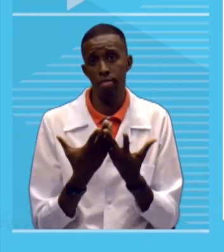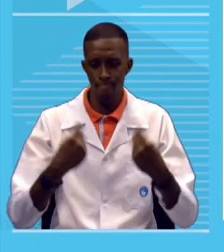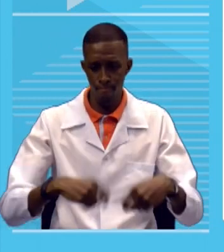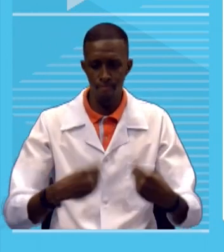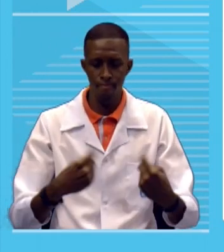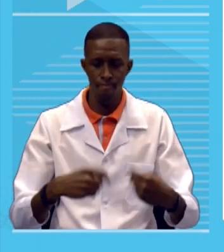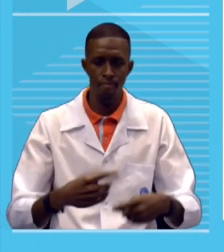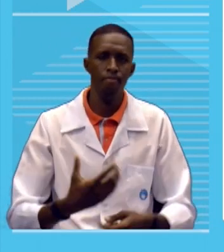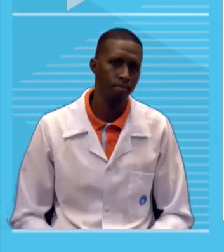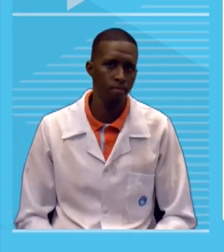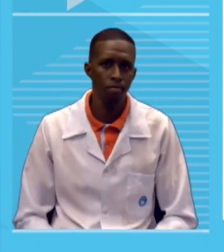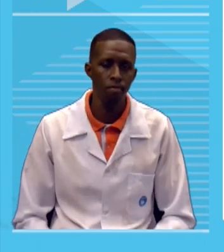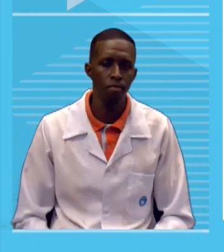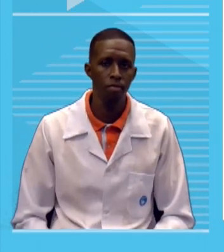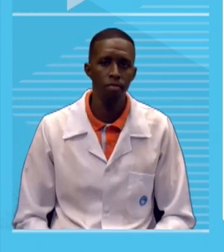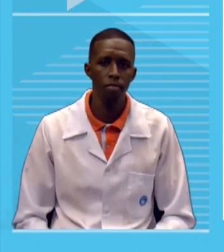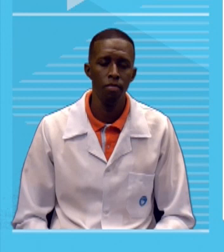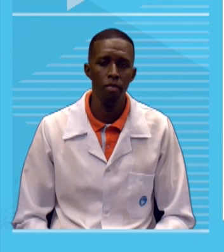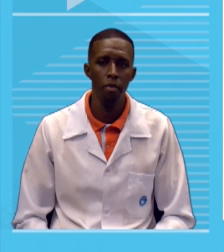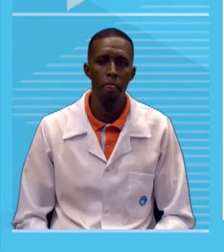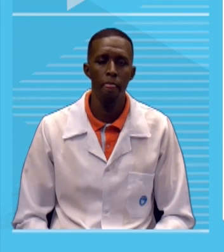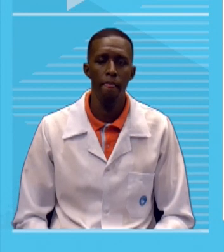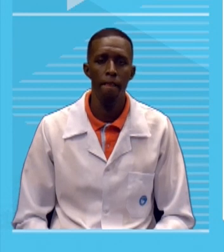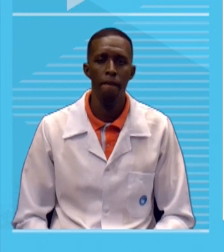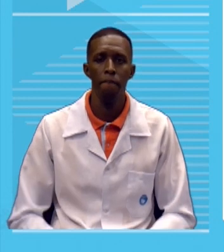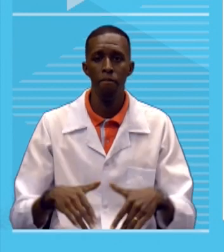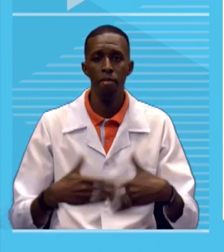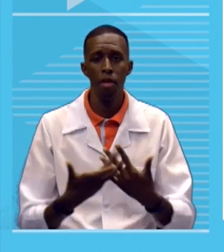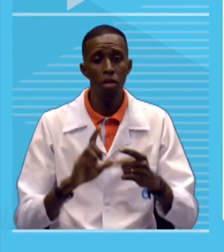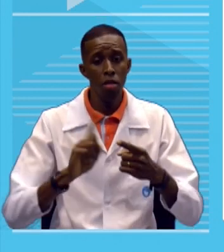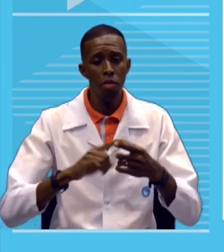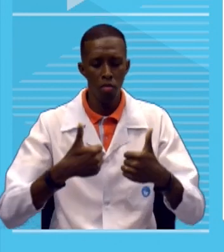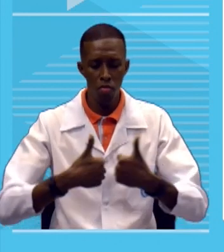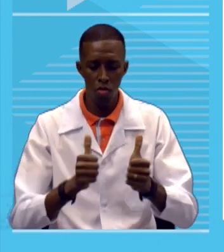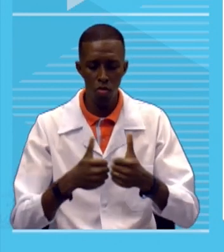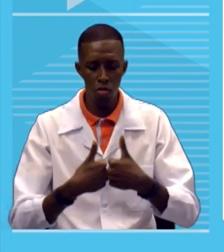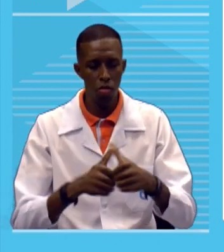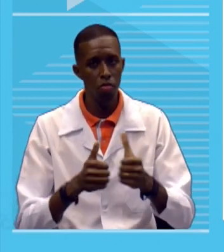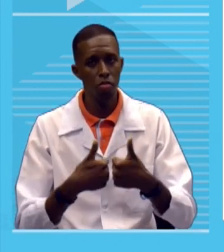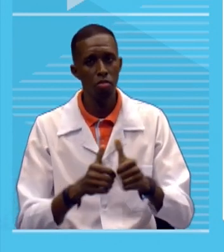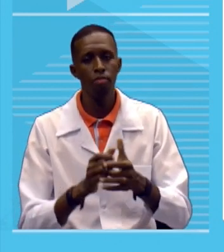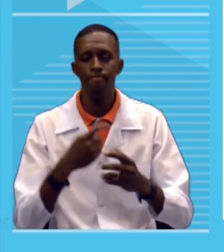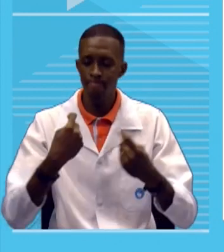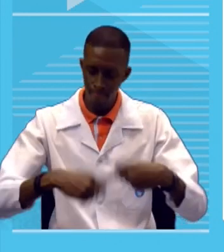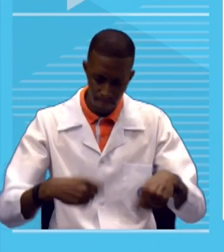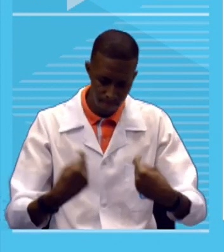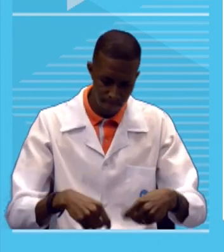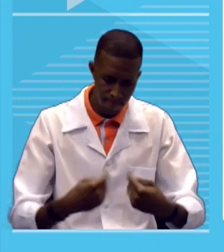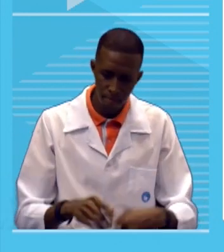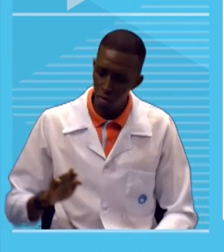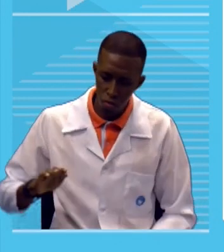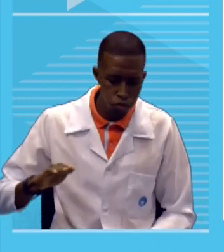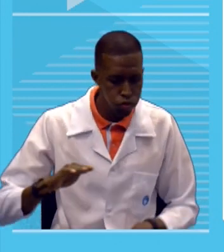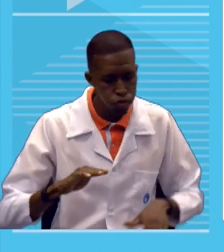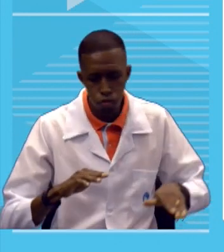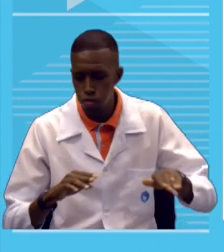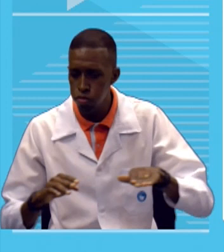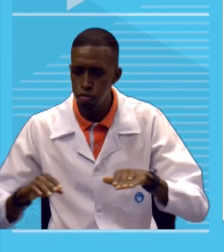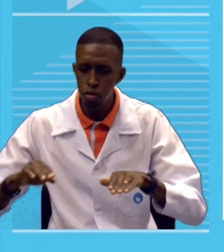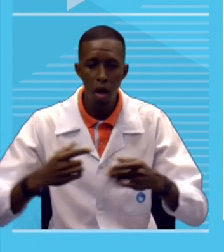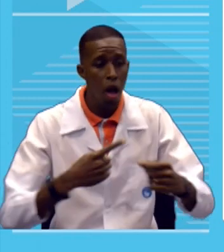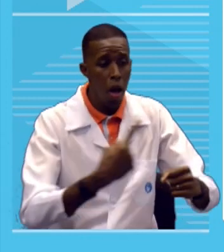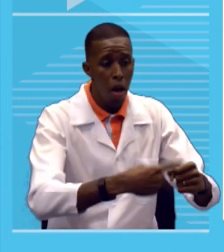cidade, gente. Então, é claro que o transporte público ele é fundamental para que uma cidade ela consiga